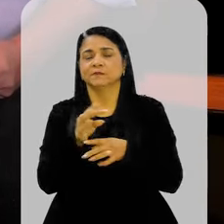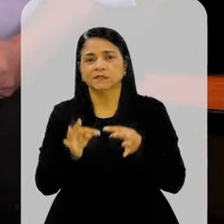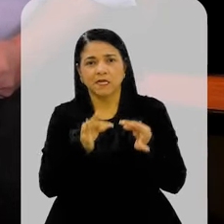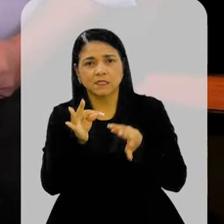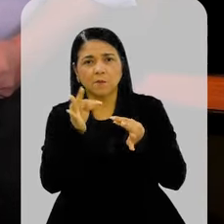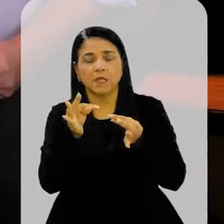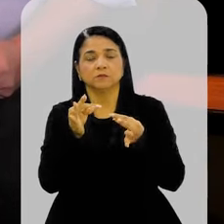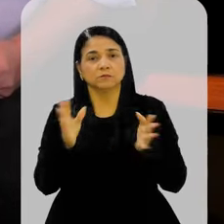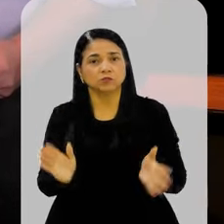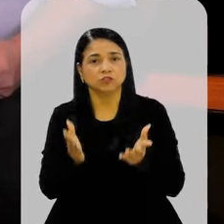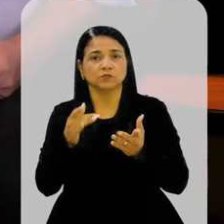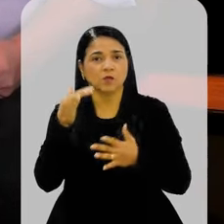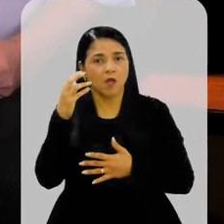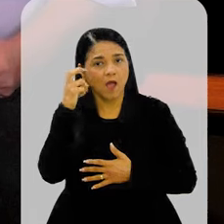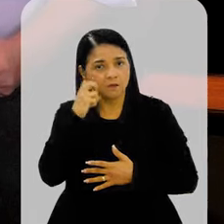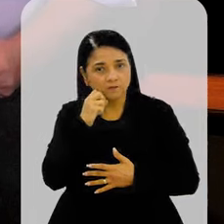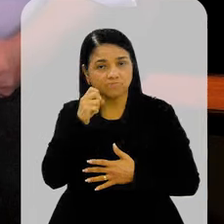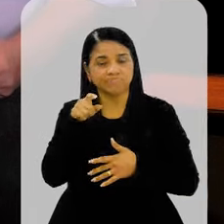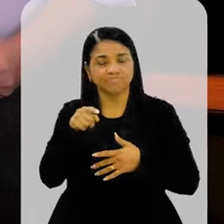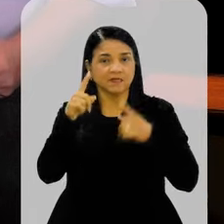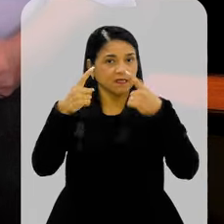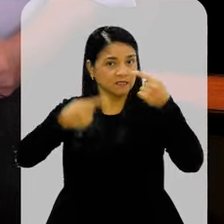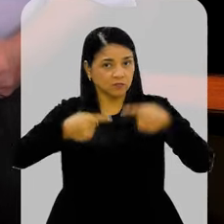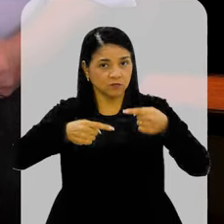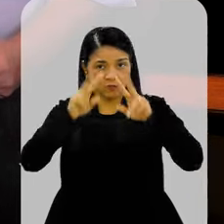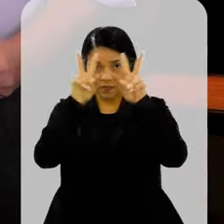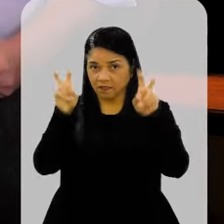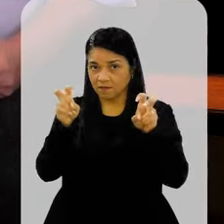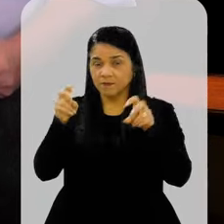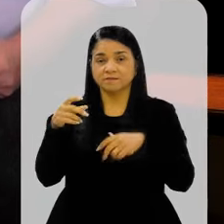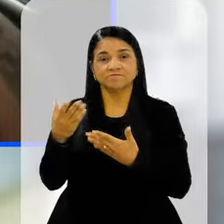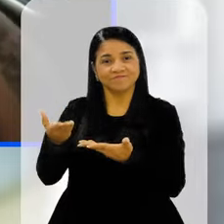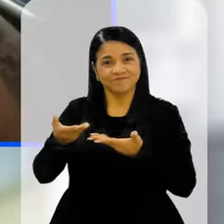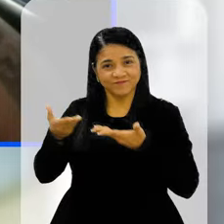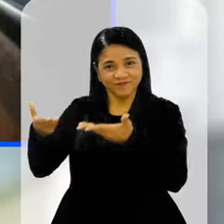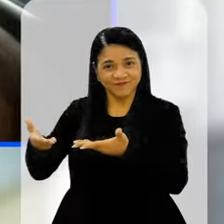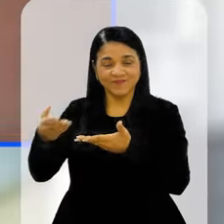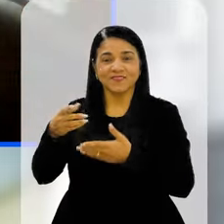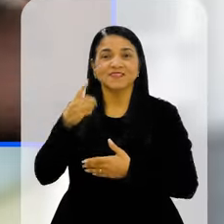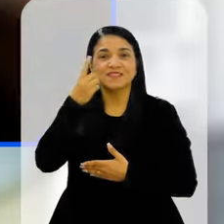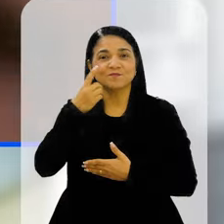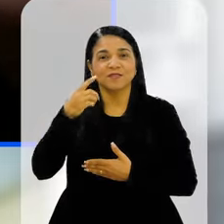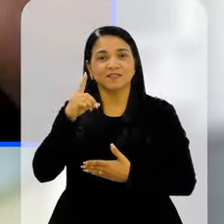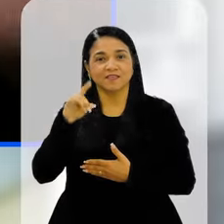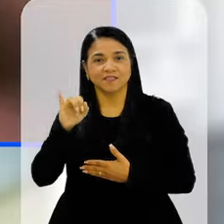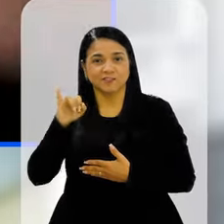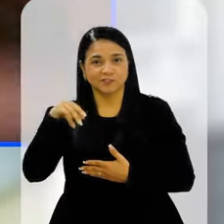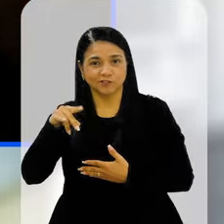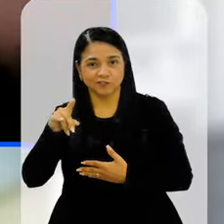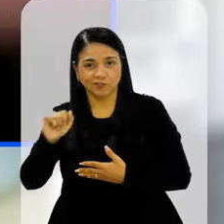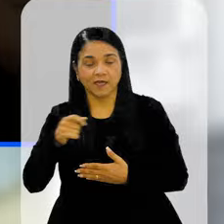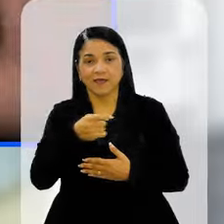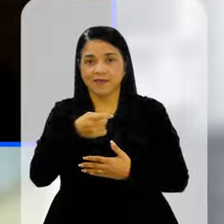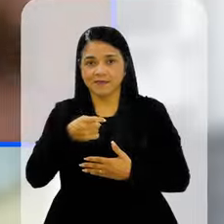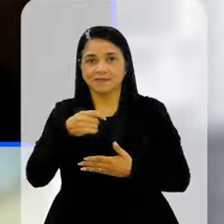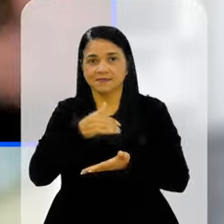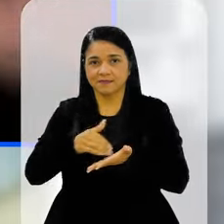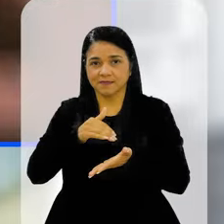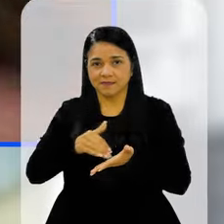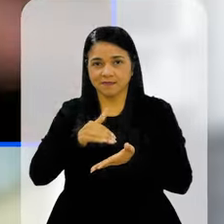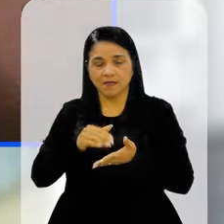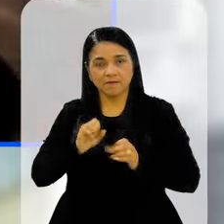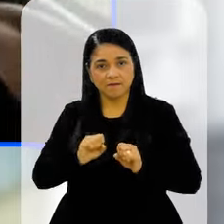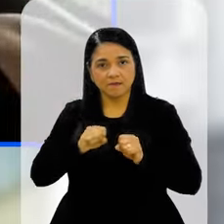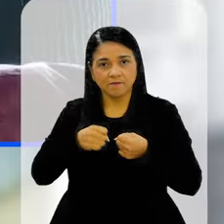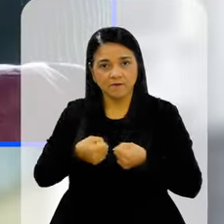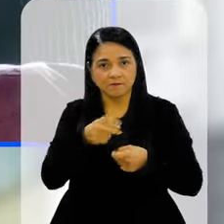reabilitação e estímulo à adoção. Para falar sobre este tema, convidamos a deputada estadual Índia Armelau e o ex-secretário municipal